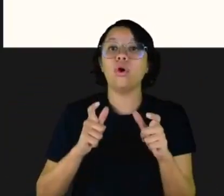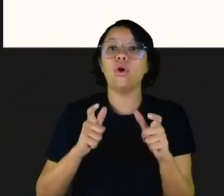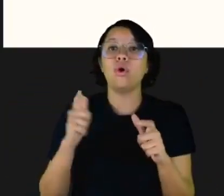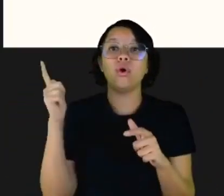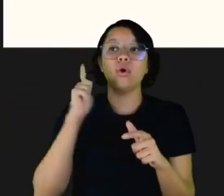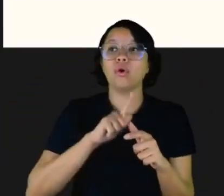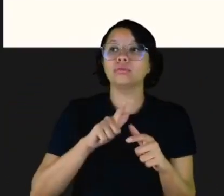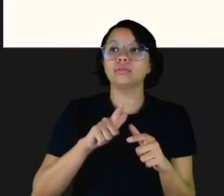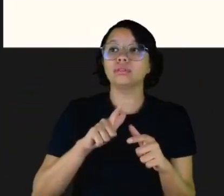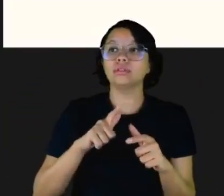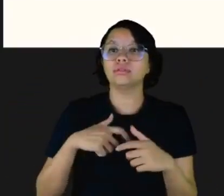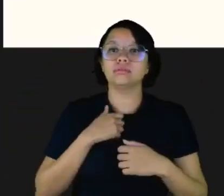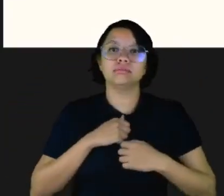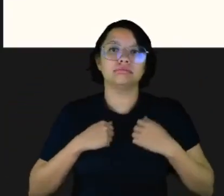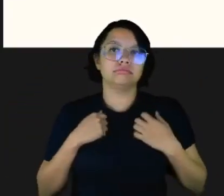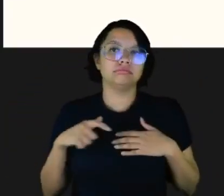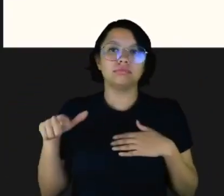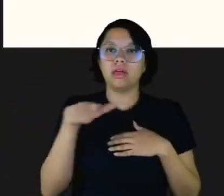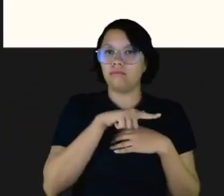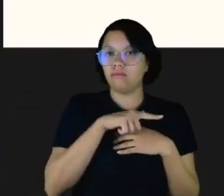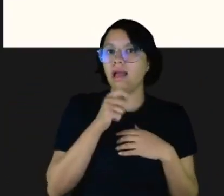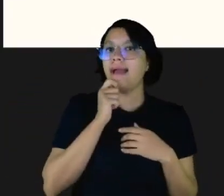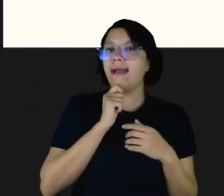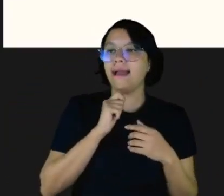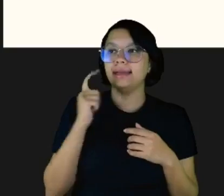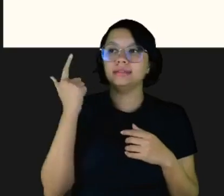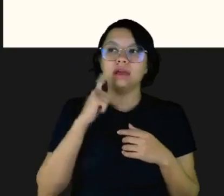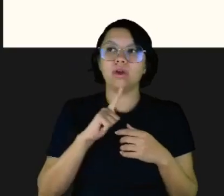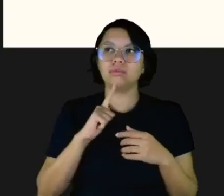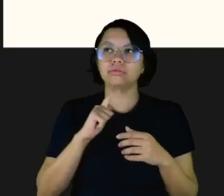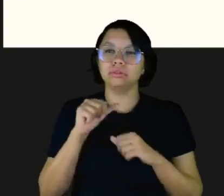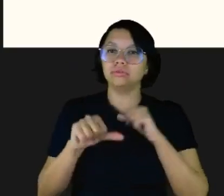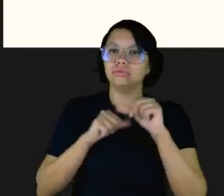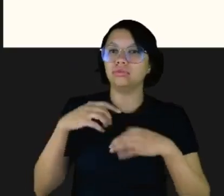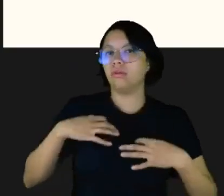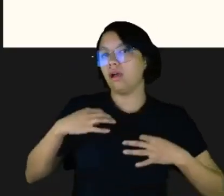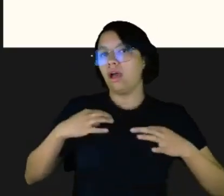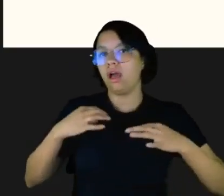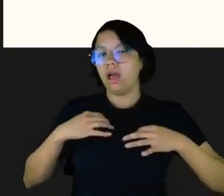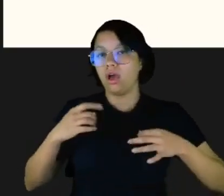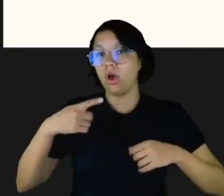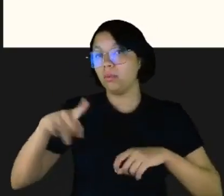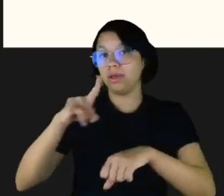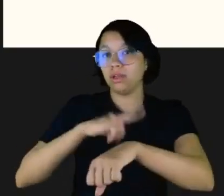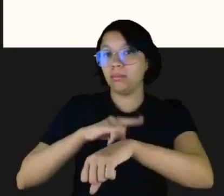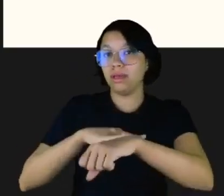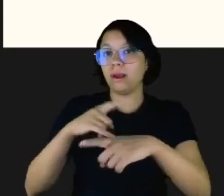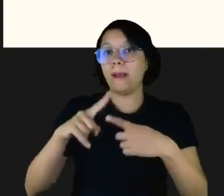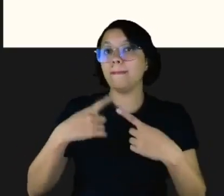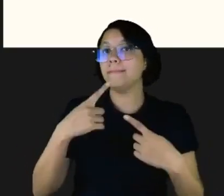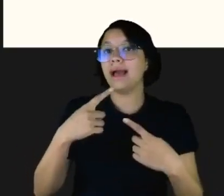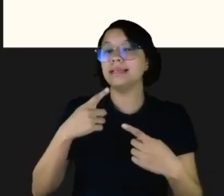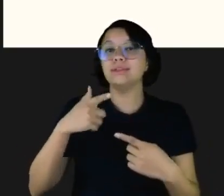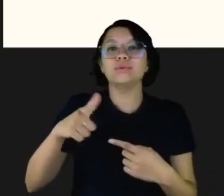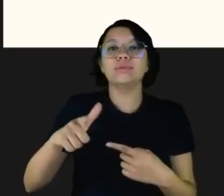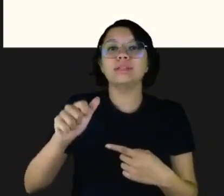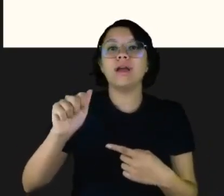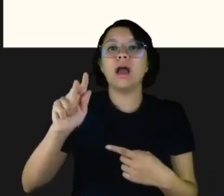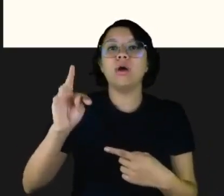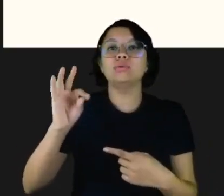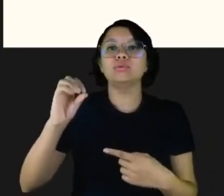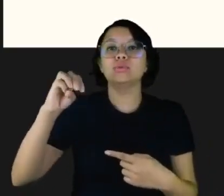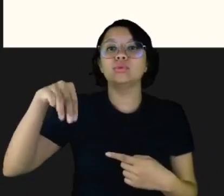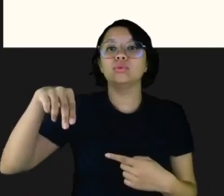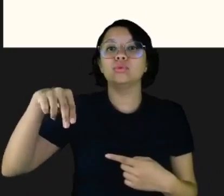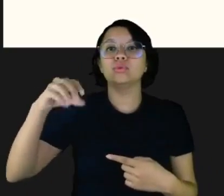tomar meu banho sozinha ainda, consigo trocar minha roupa, consigo ir ao banheiro, mas eu não tenho autonomia, porque eu já não